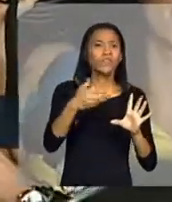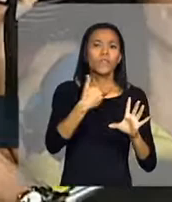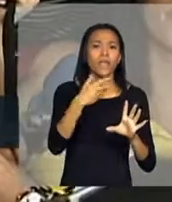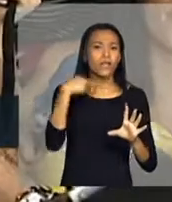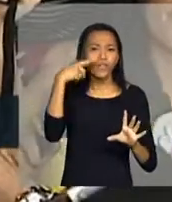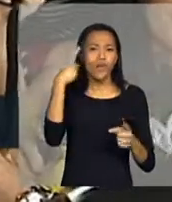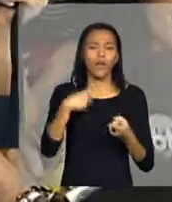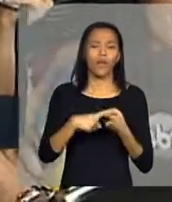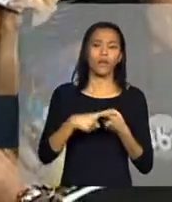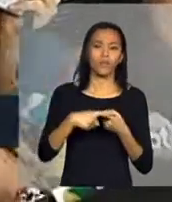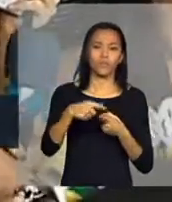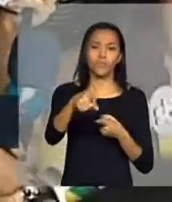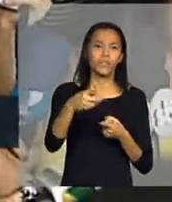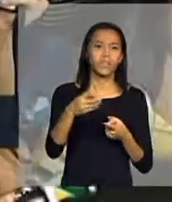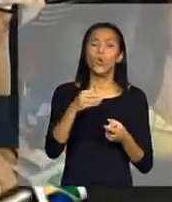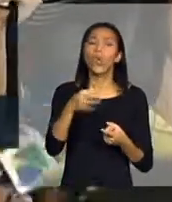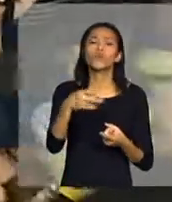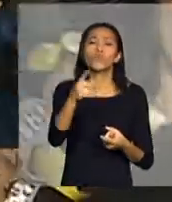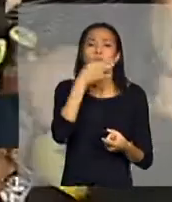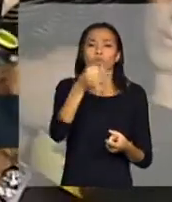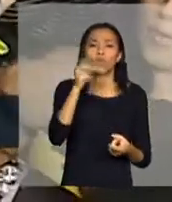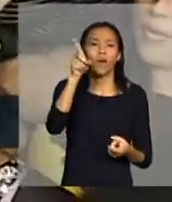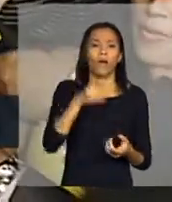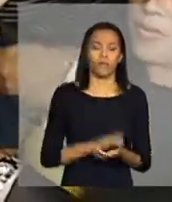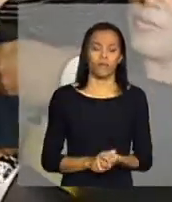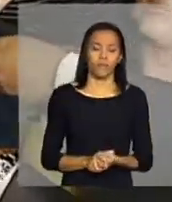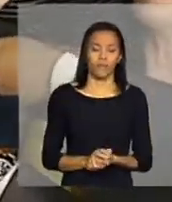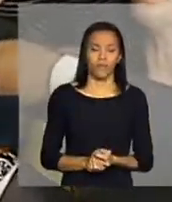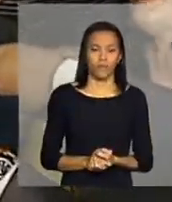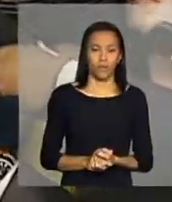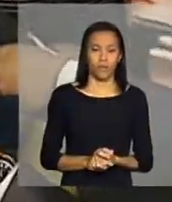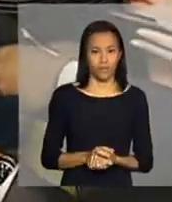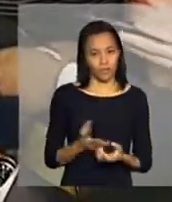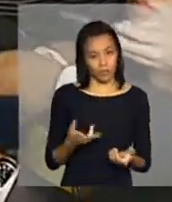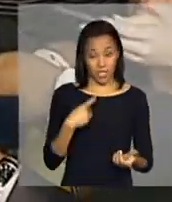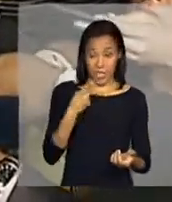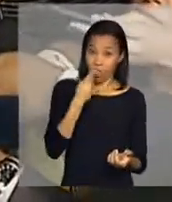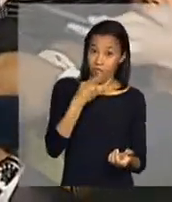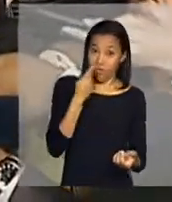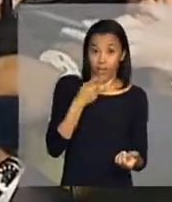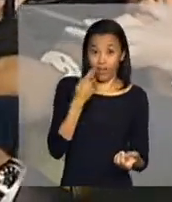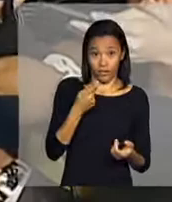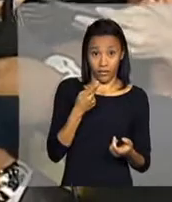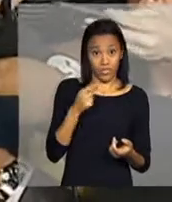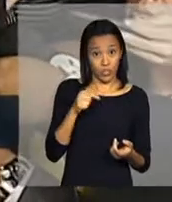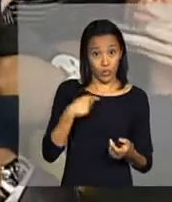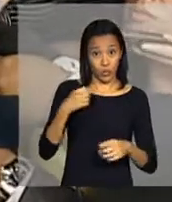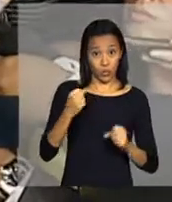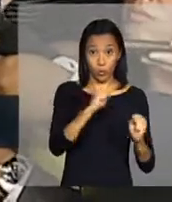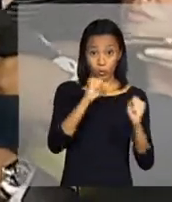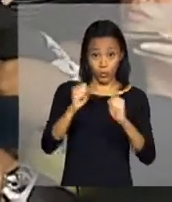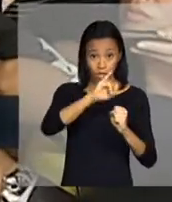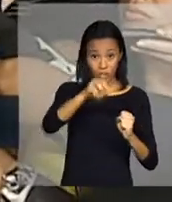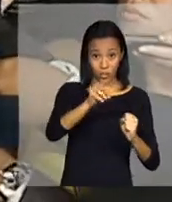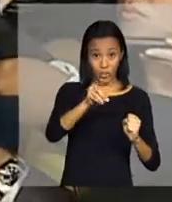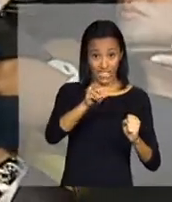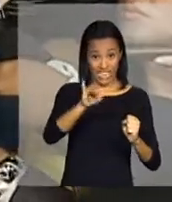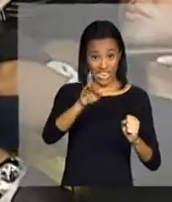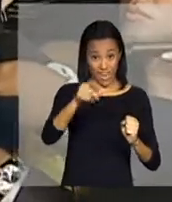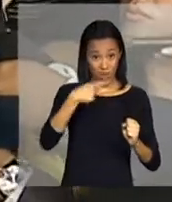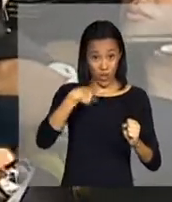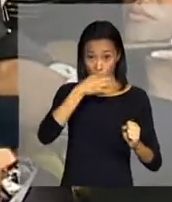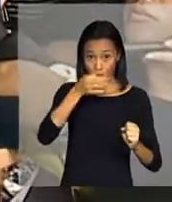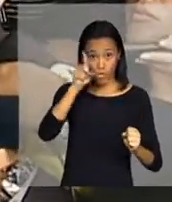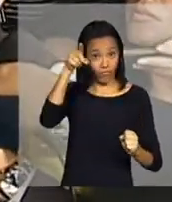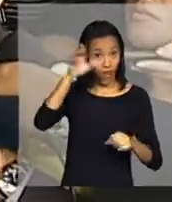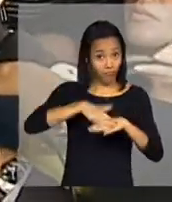como jurista, qual é a opinião do senhor? Seria uma deselegância da minha parte em relação ao Poder Judiciário da Bolívia que eu emitisse uma opinião a respeito